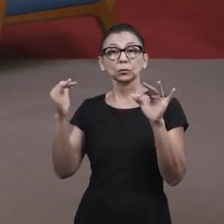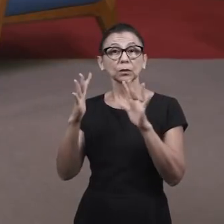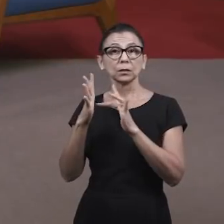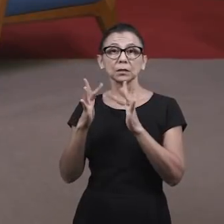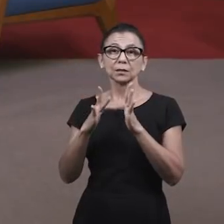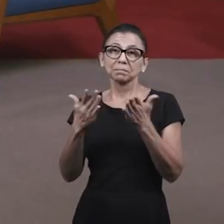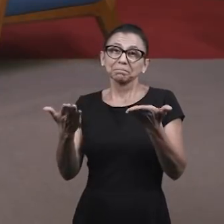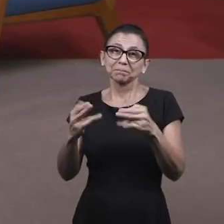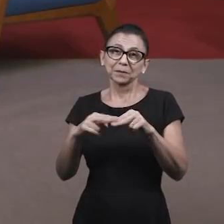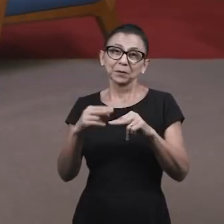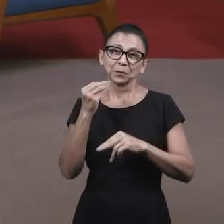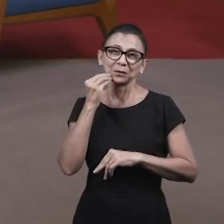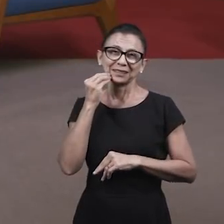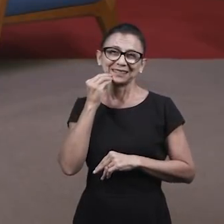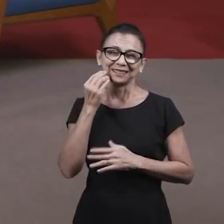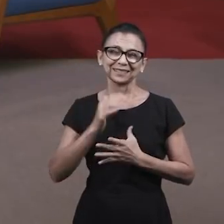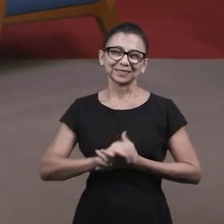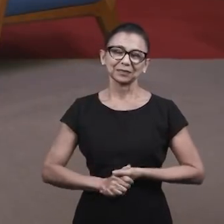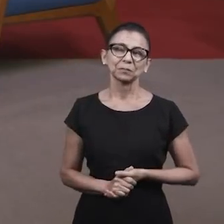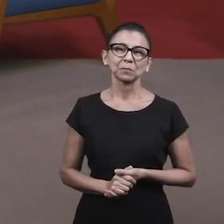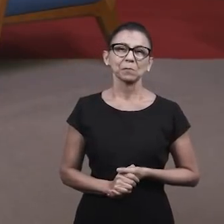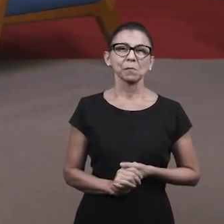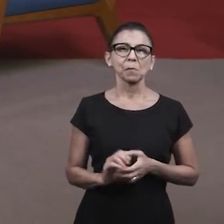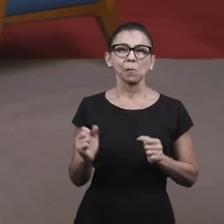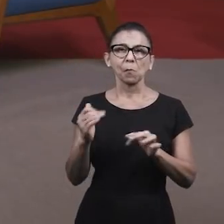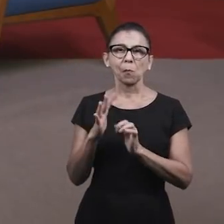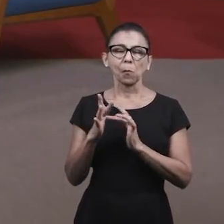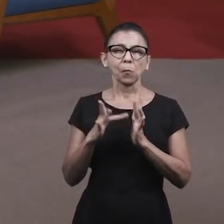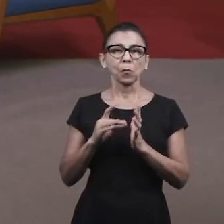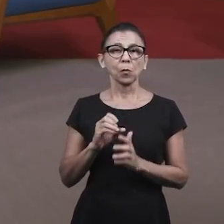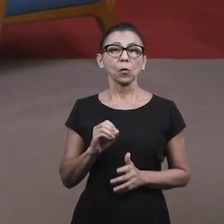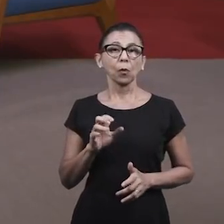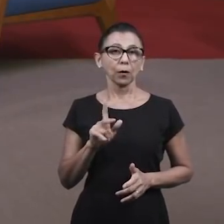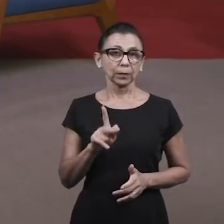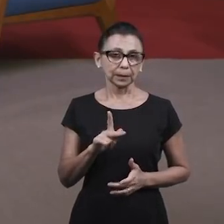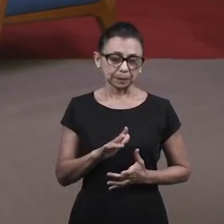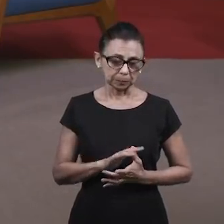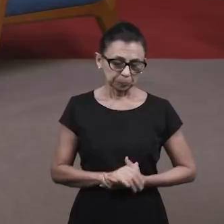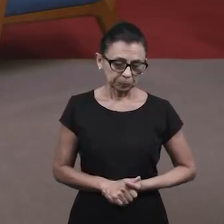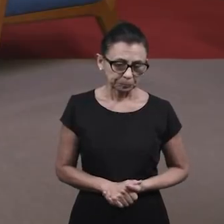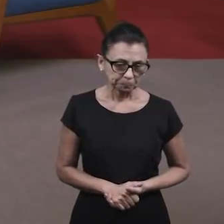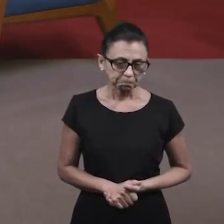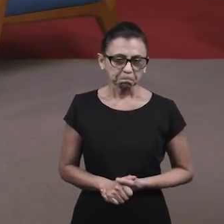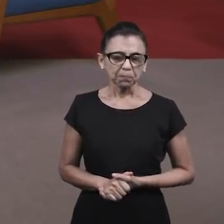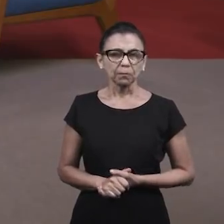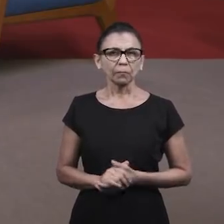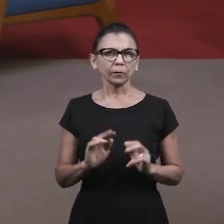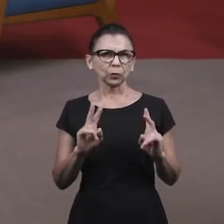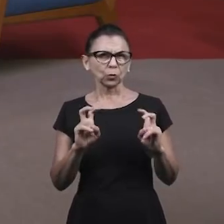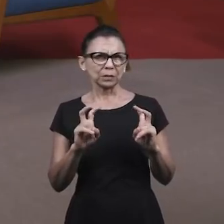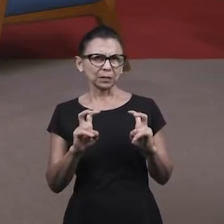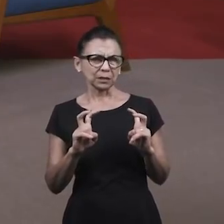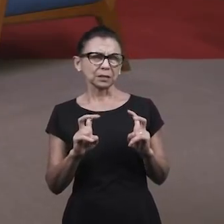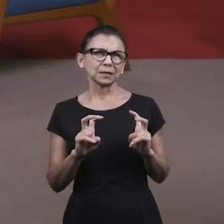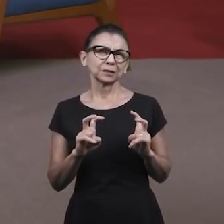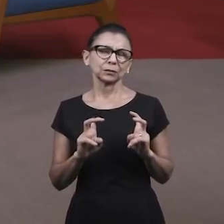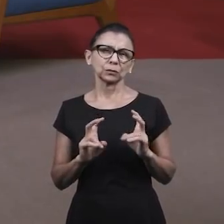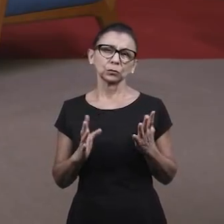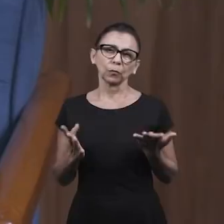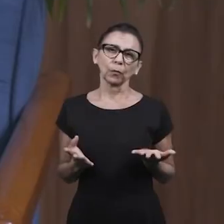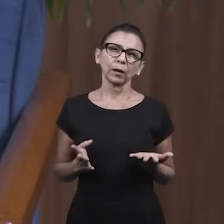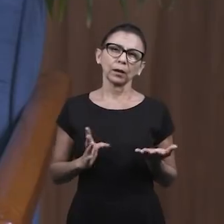esse feedback, esse retorno das pessoas, né, que enviam seus comentários, sua participação, a gente glorifica muito ao